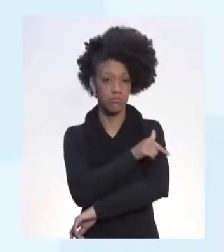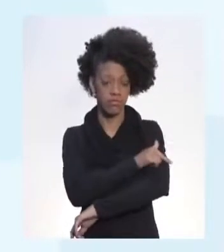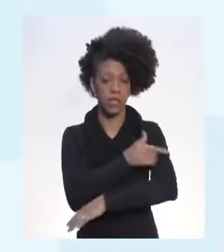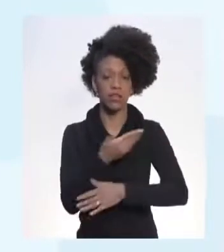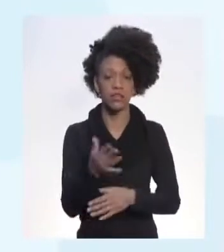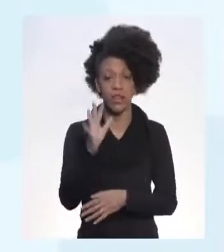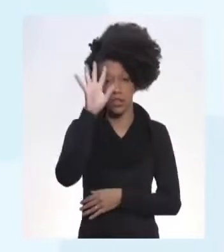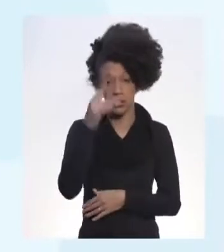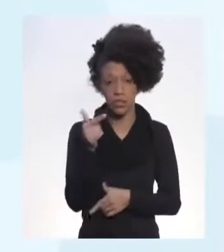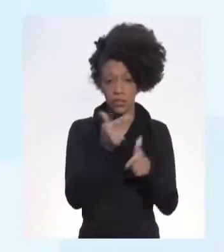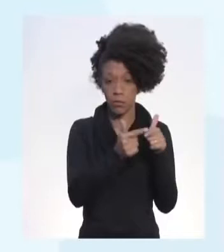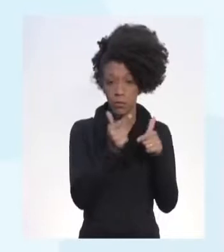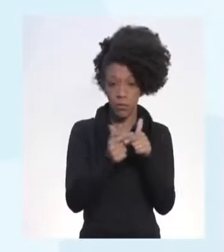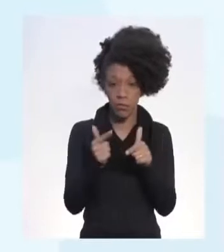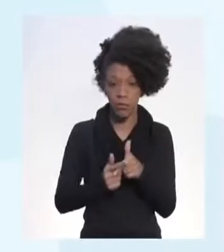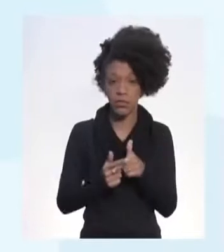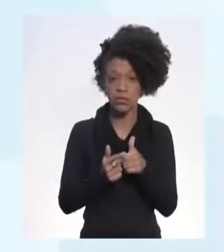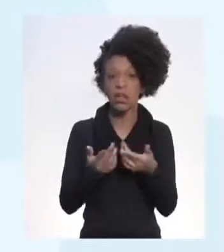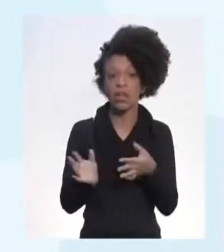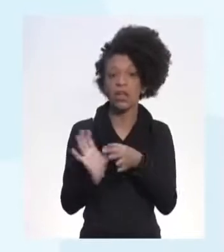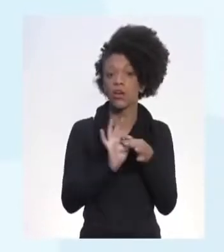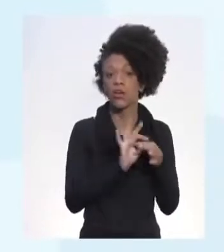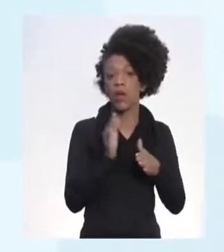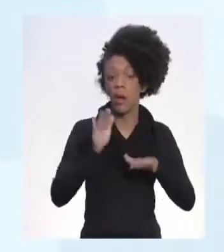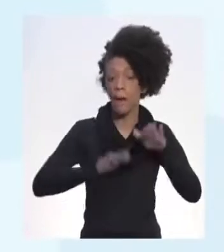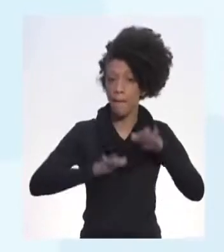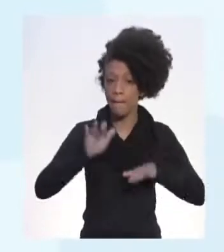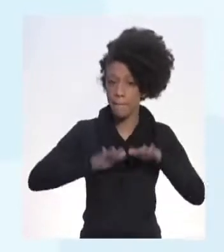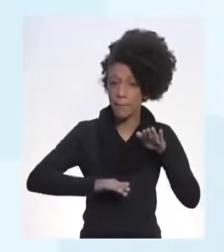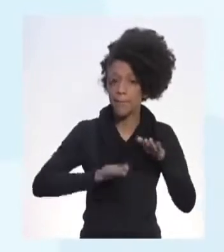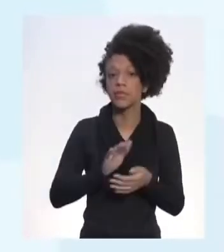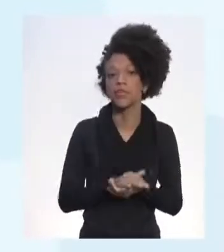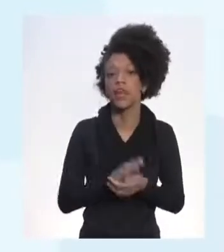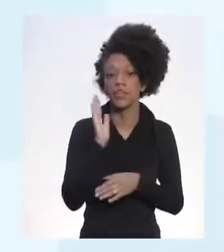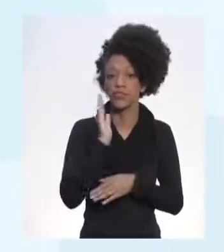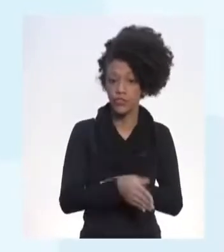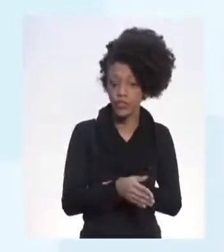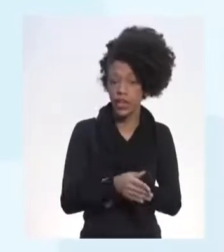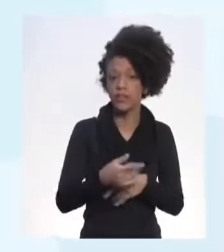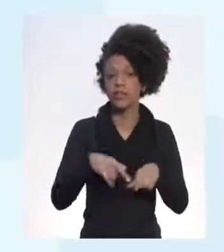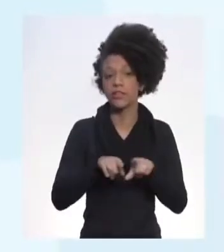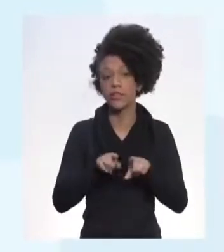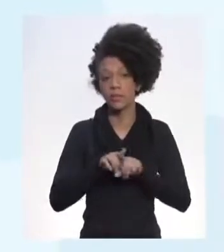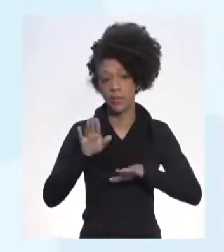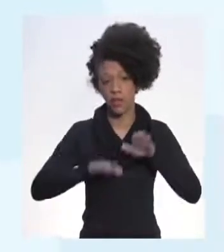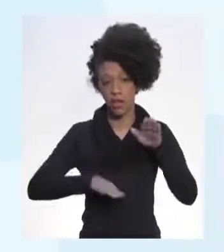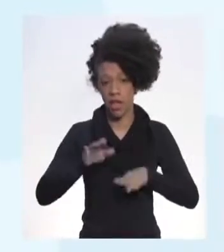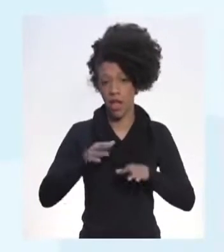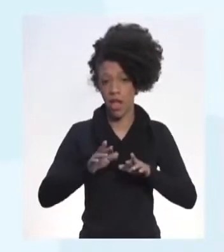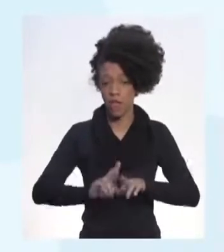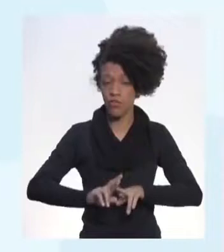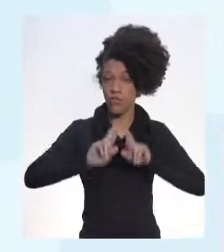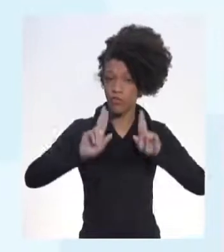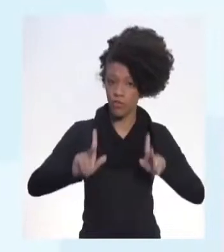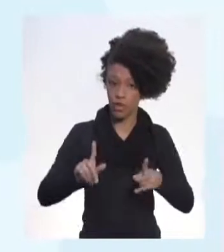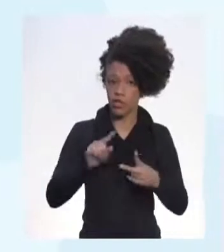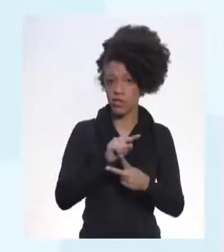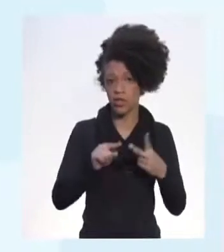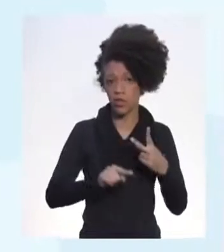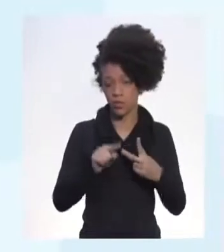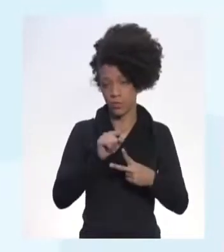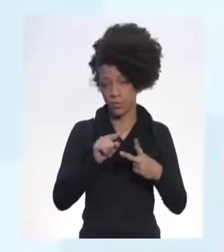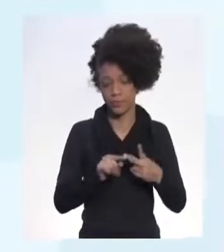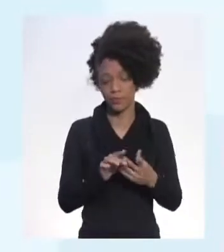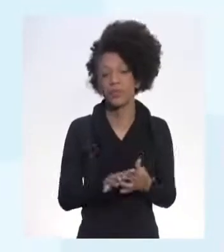elaborar situações e problemas que envolvam a variação da proporcionalidade, a direta e, no caso, a inversa entre as grandezas.